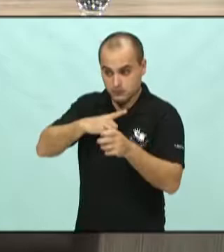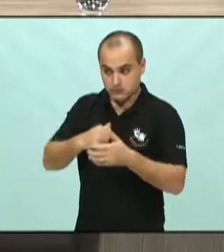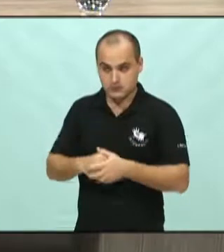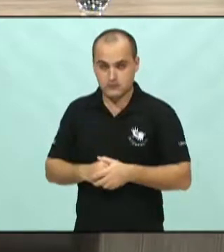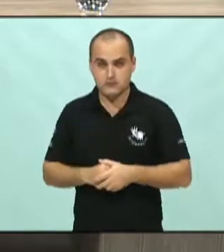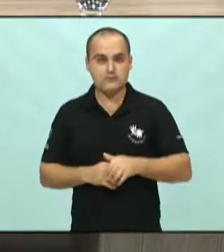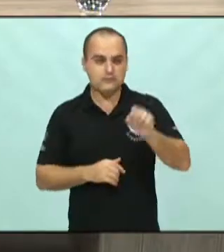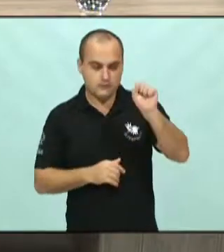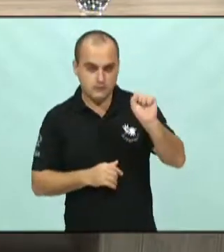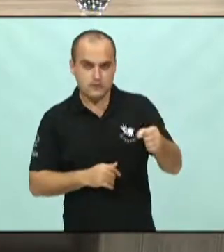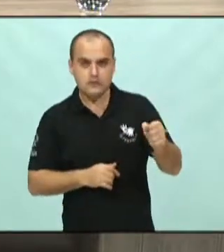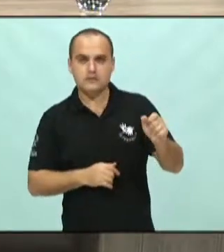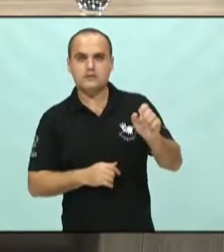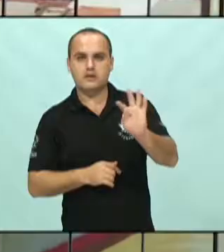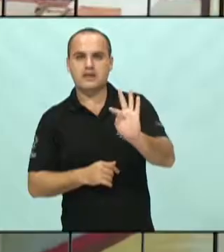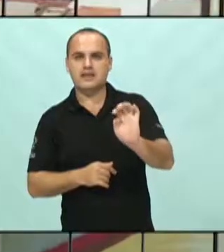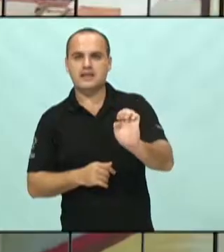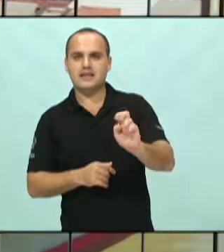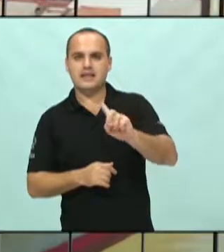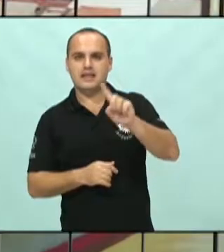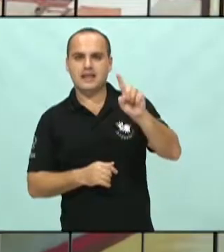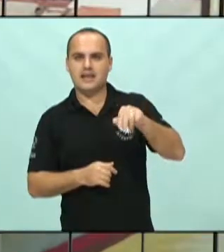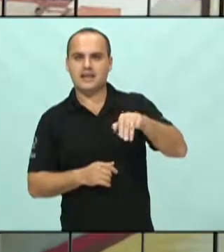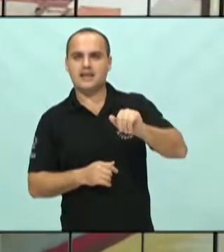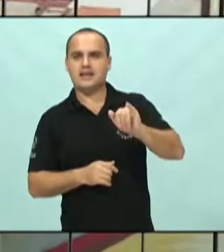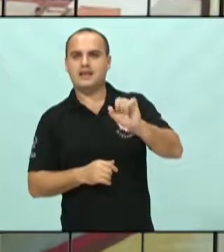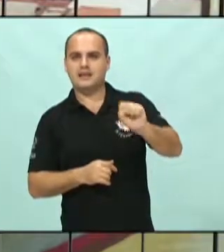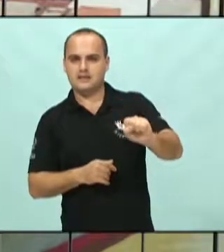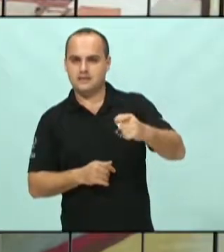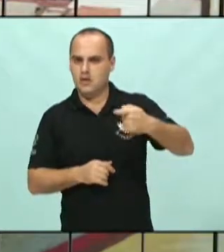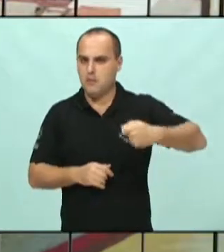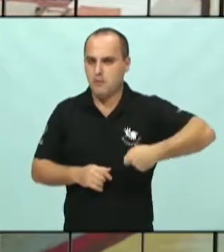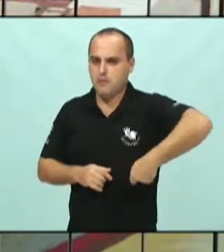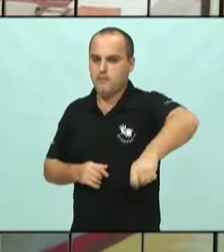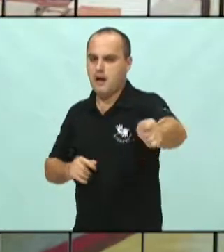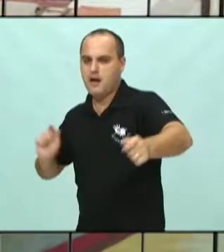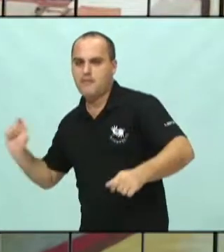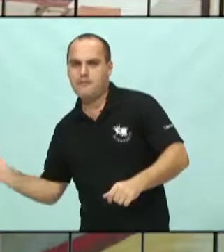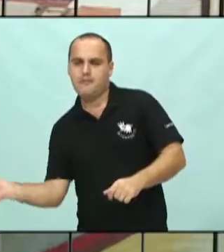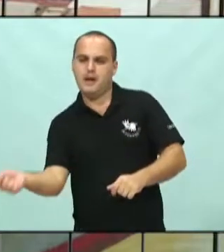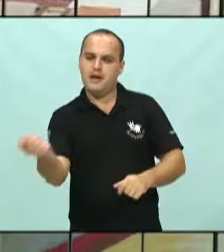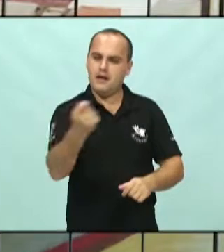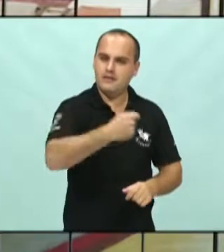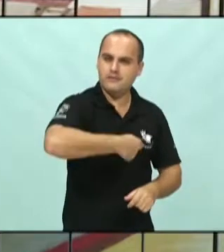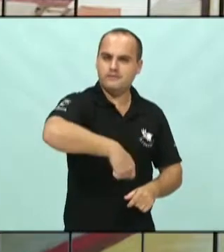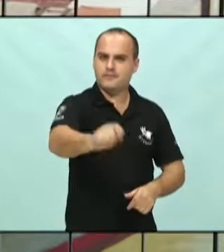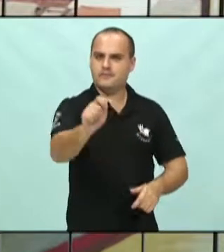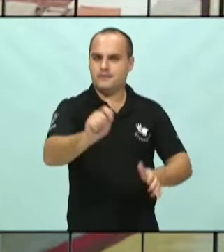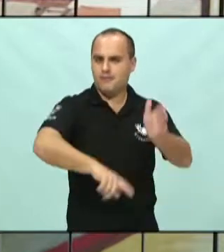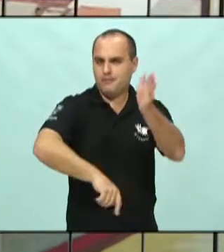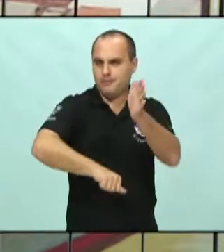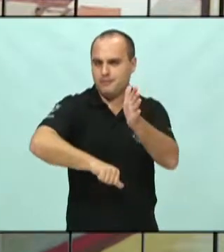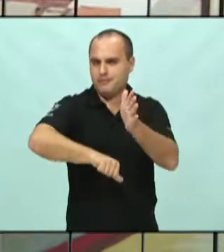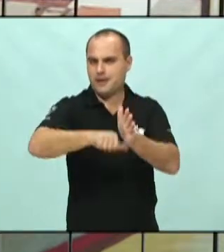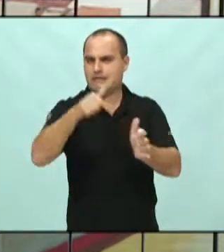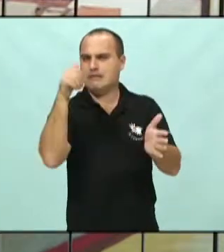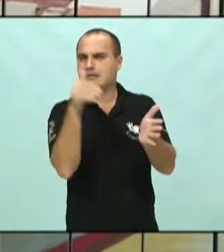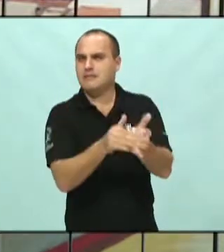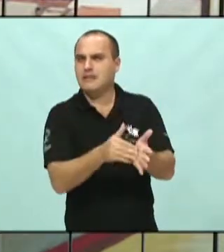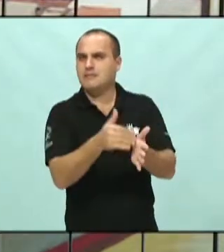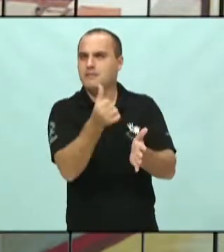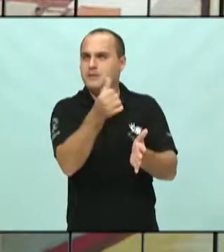Sim, o tênis foi outro esporte importante do Marcílio nas primeiras décadas de vida do clube, né? Até os anos 60, mais ou